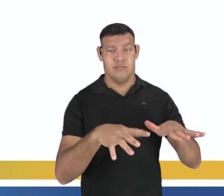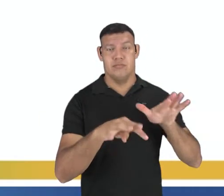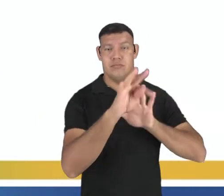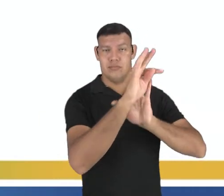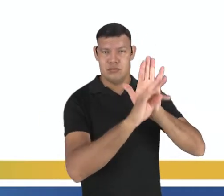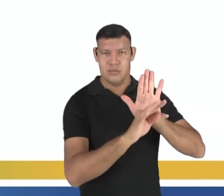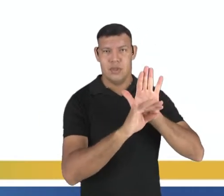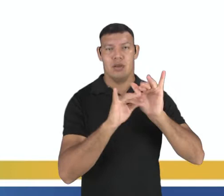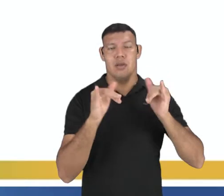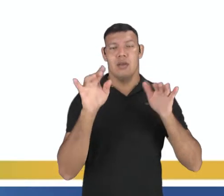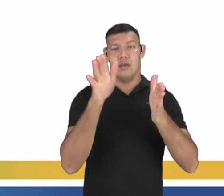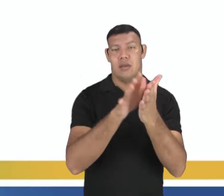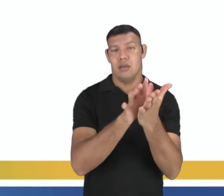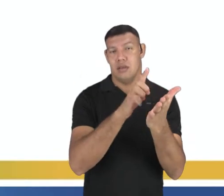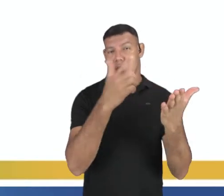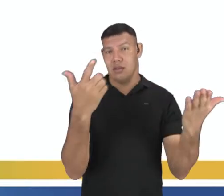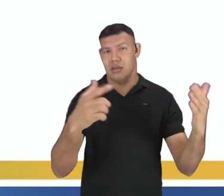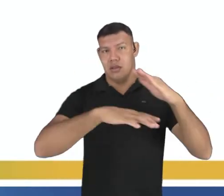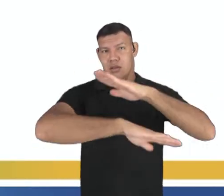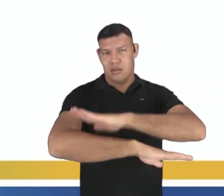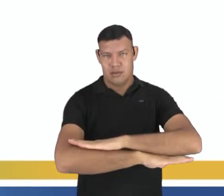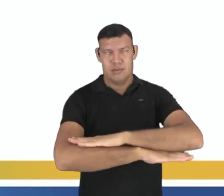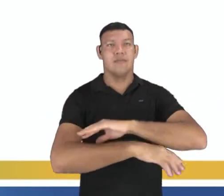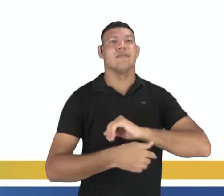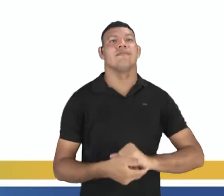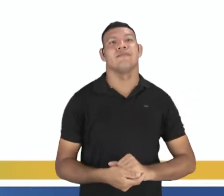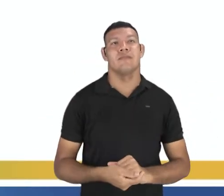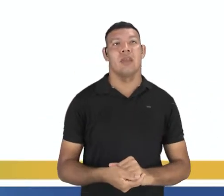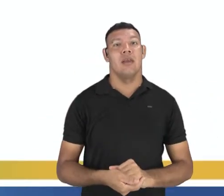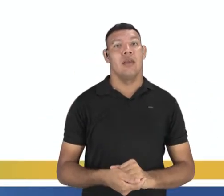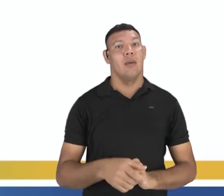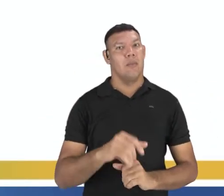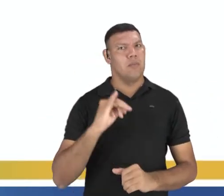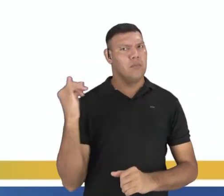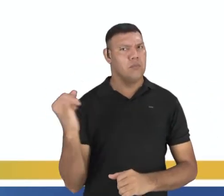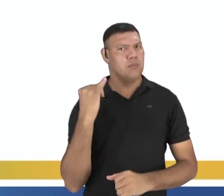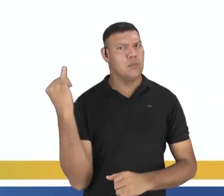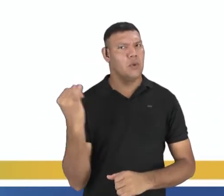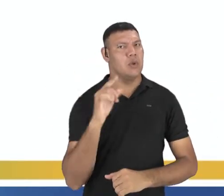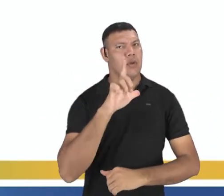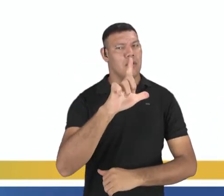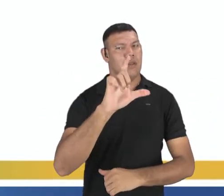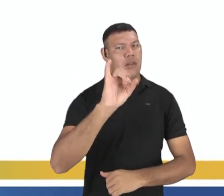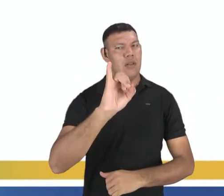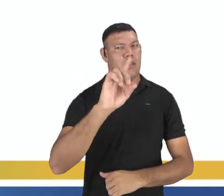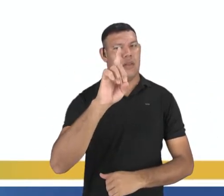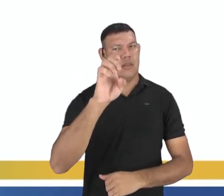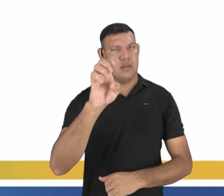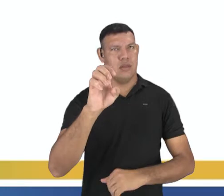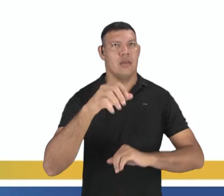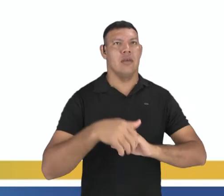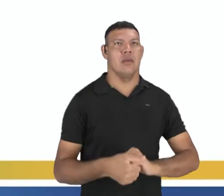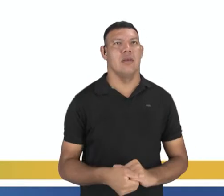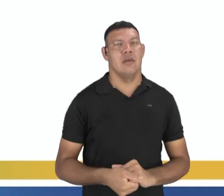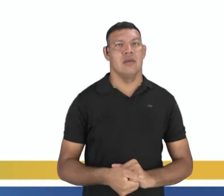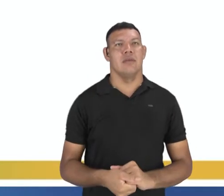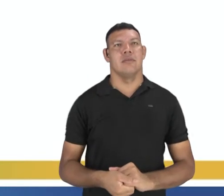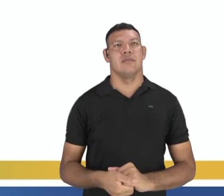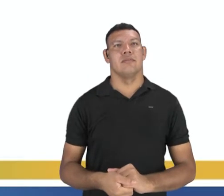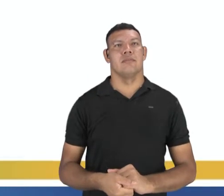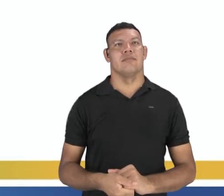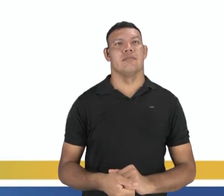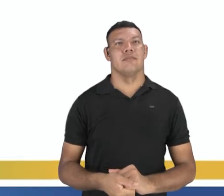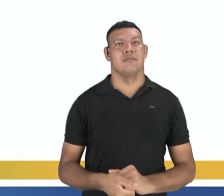jornalísticos, e um dos mais importantes é o chamado lead. Em português, lead e lead no inglês,